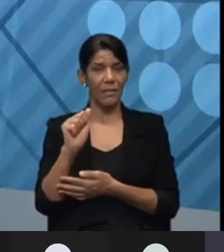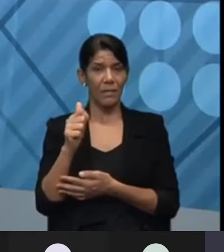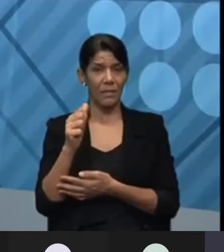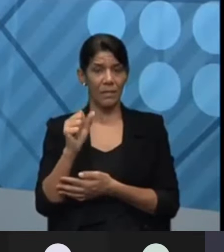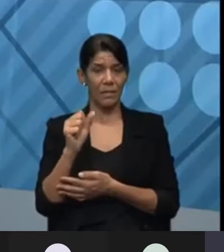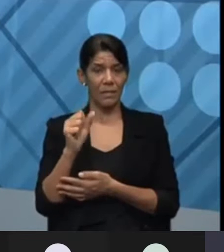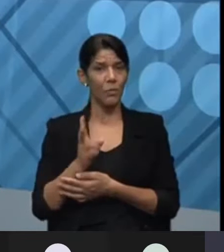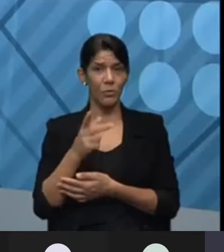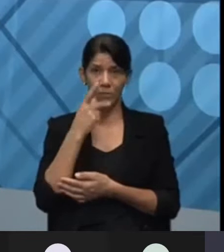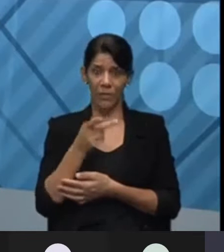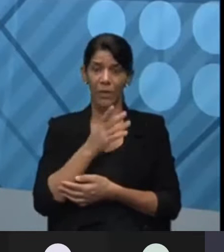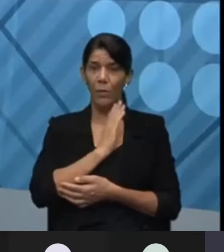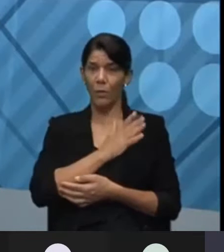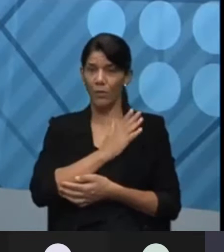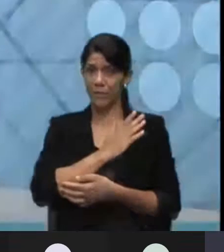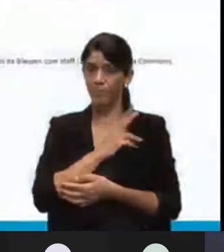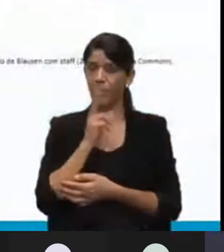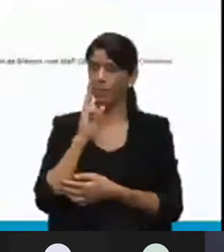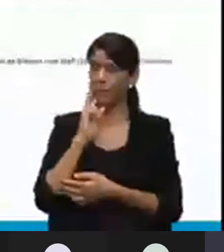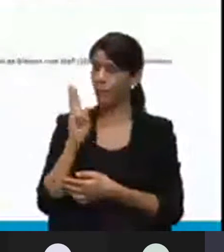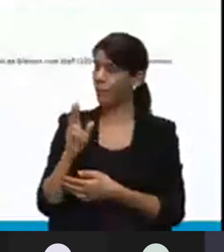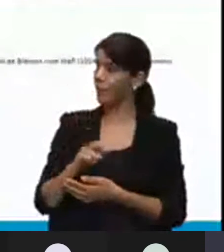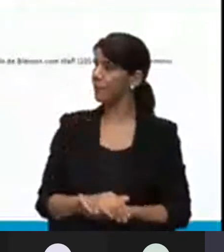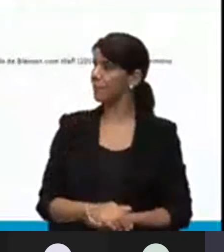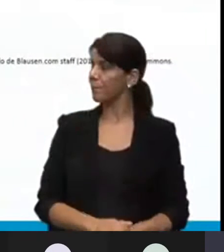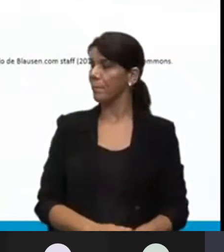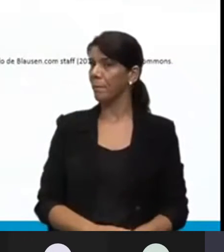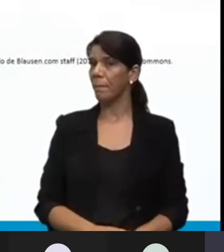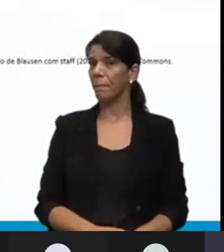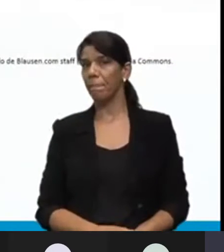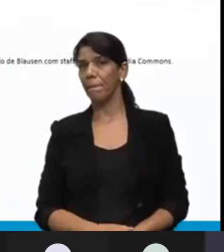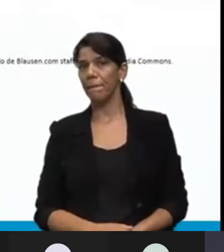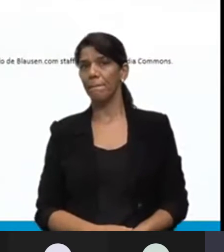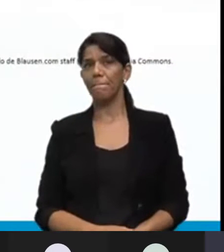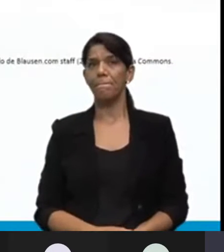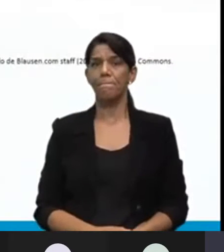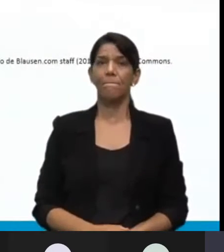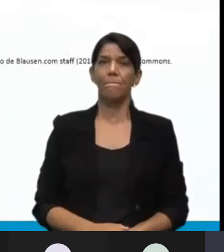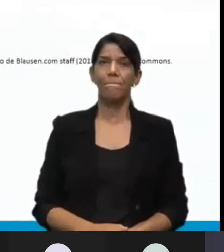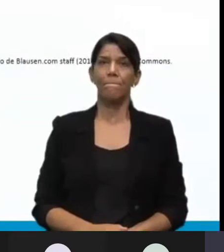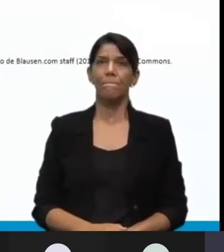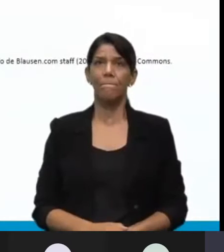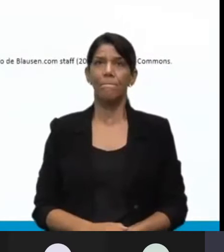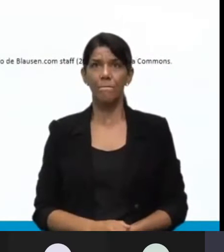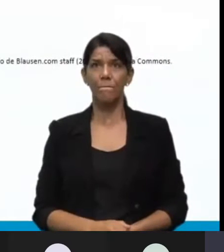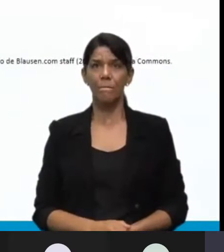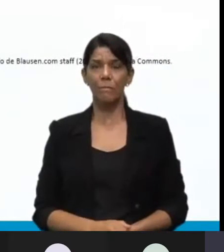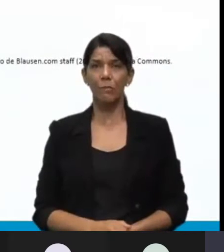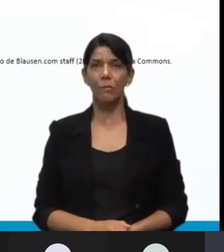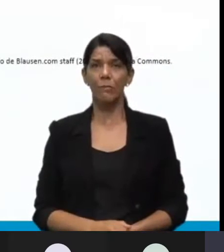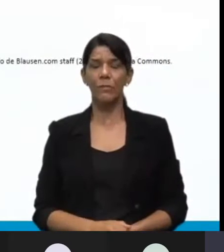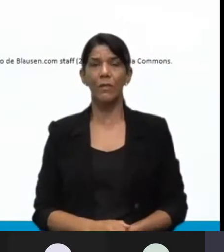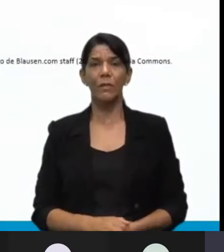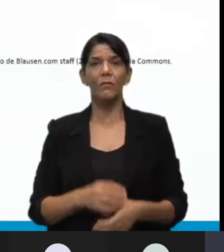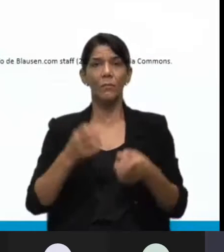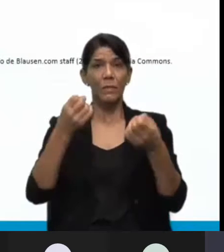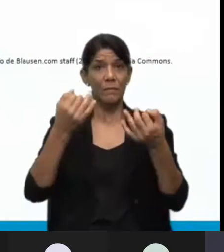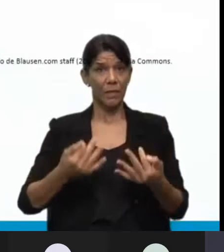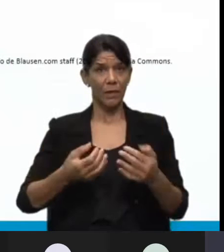sintética. Continuando a falar de coração, então vamos lá para o nosso slide para a gente rever algumas